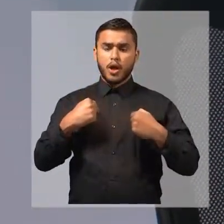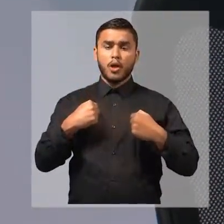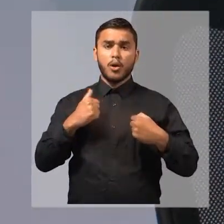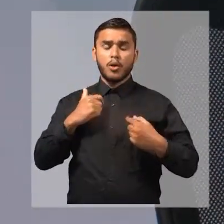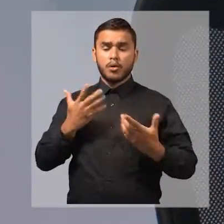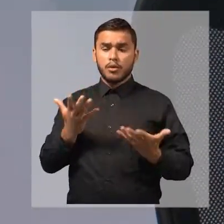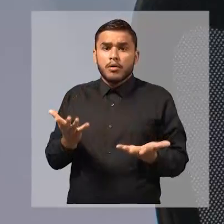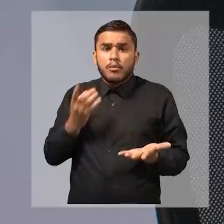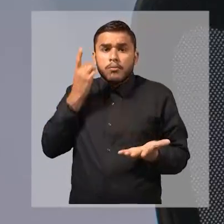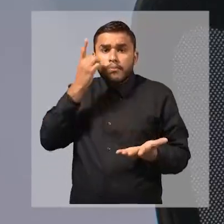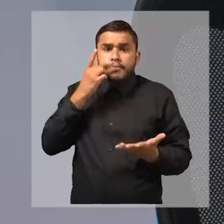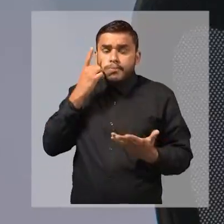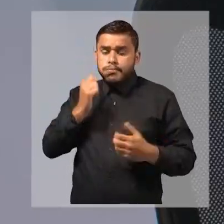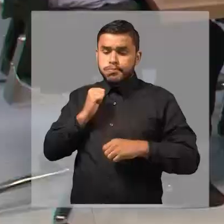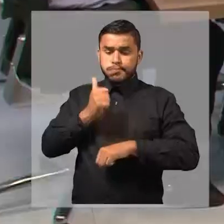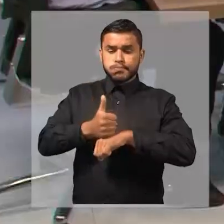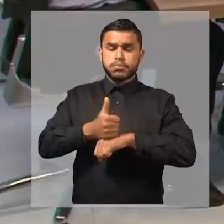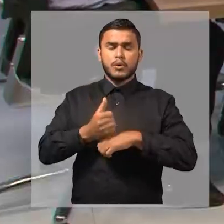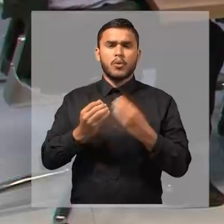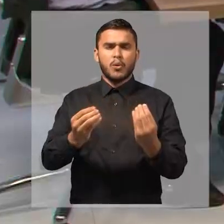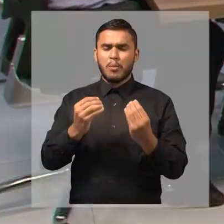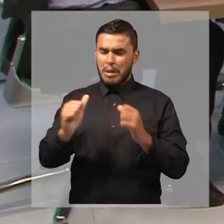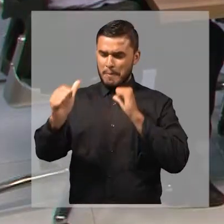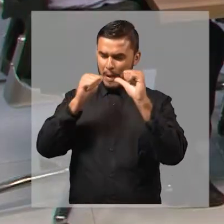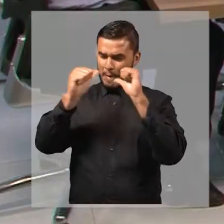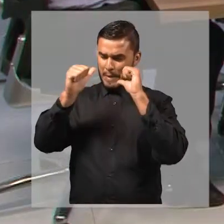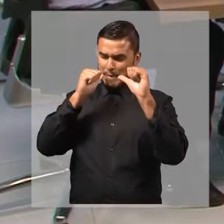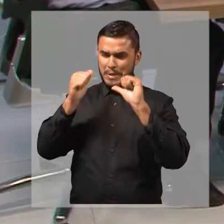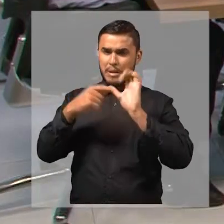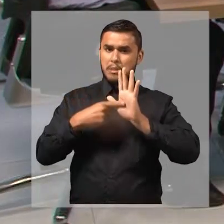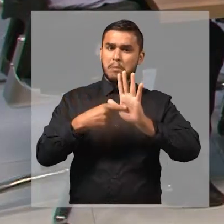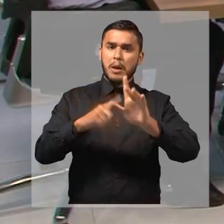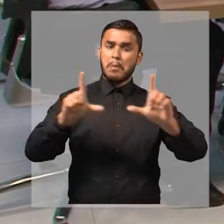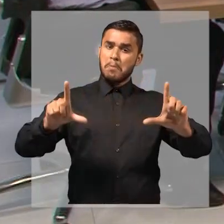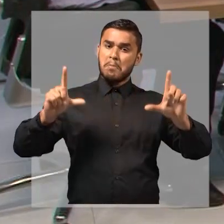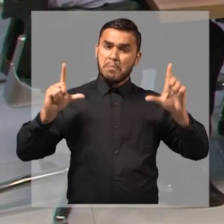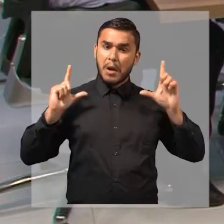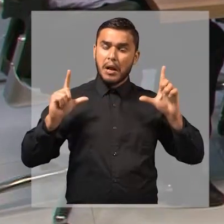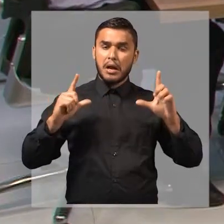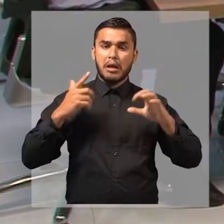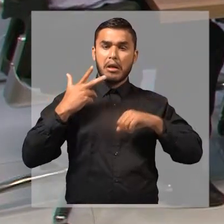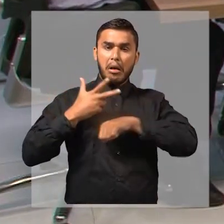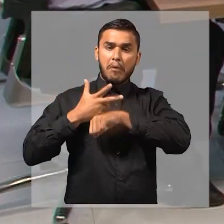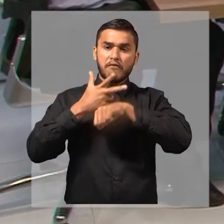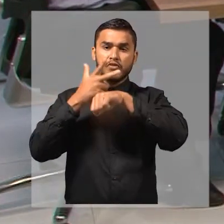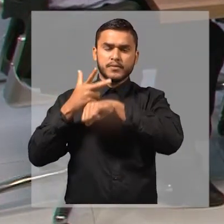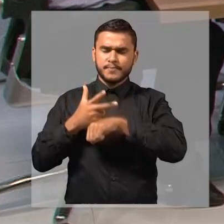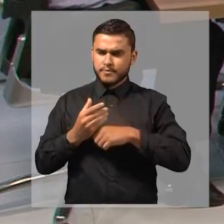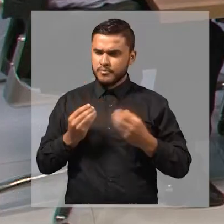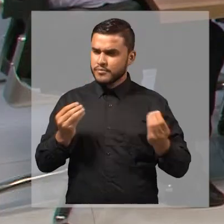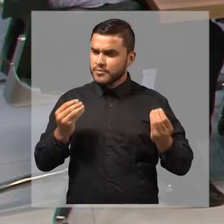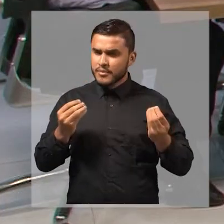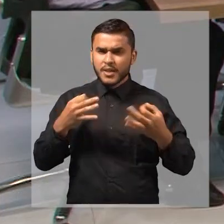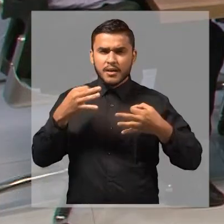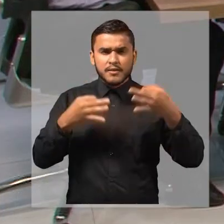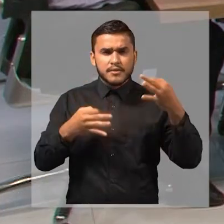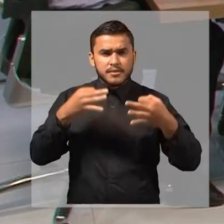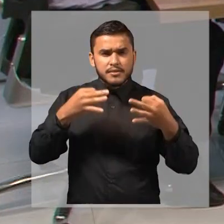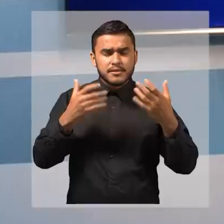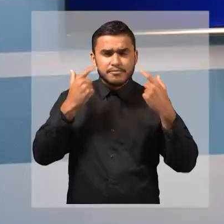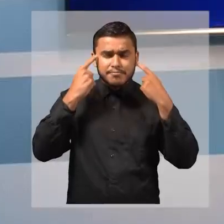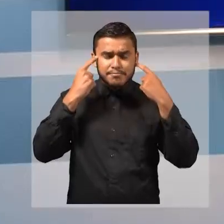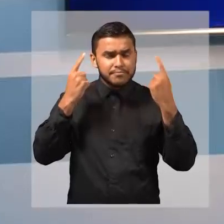do desembargador. Né? Você coloca em risco aí a própria credibilidade pública da instituição. Né? Você falando